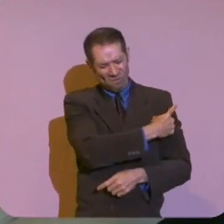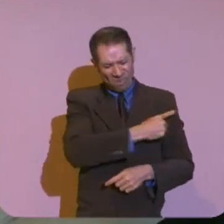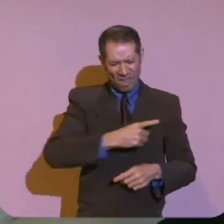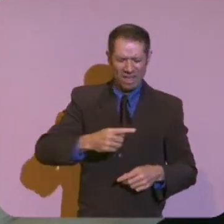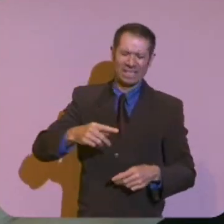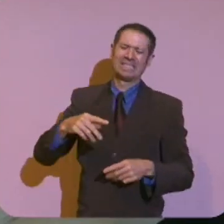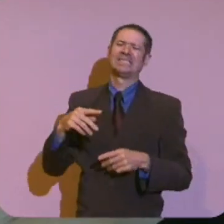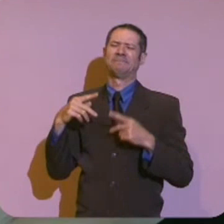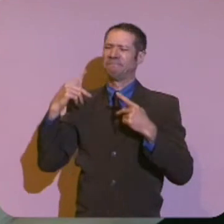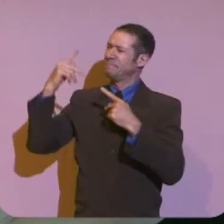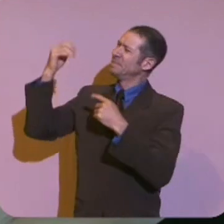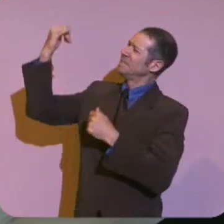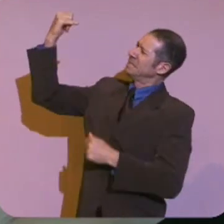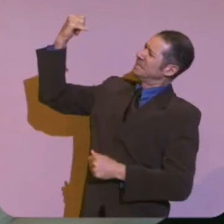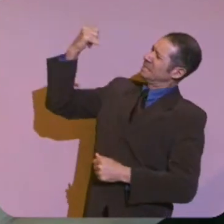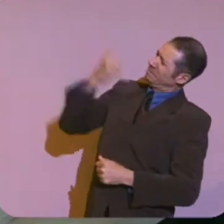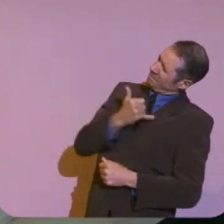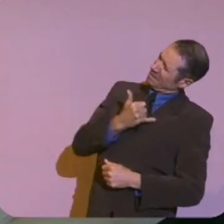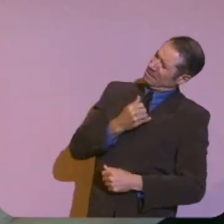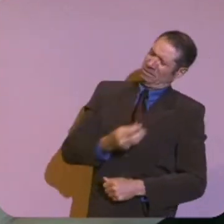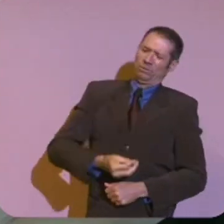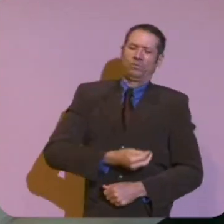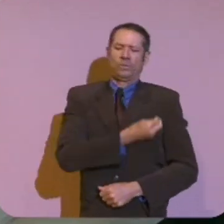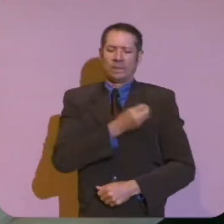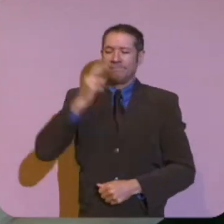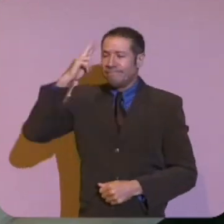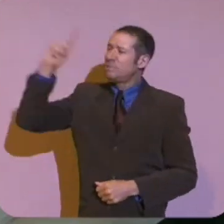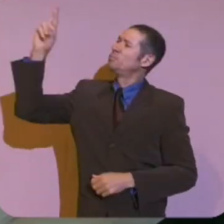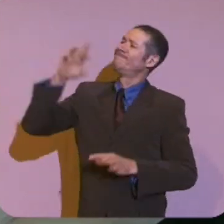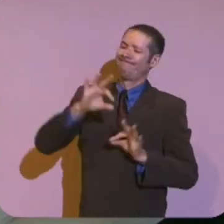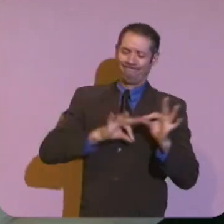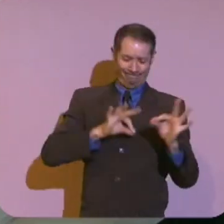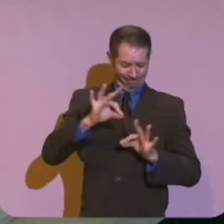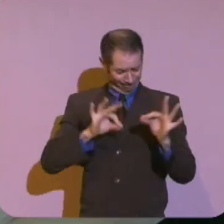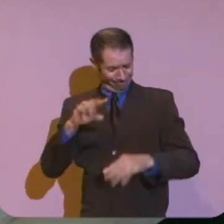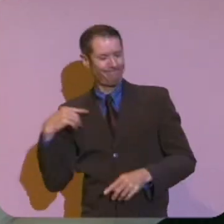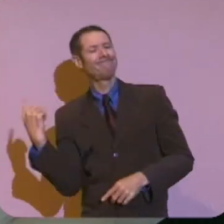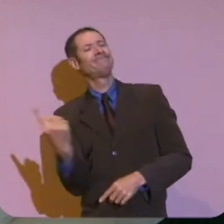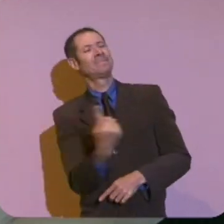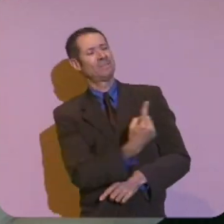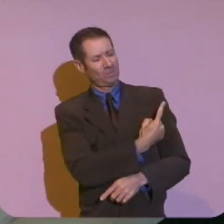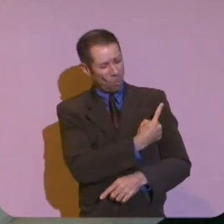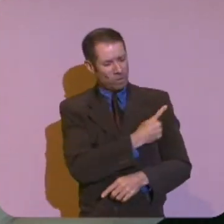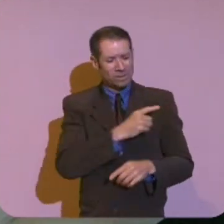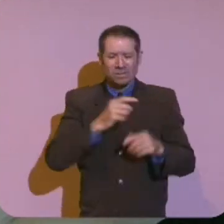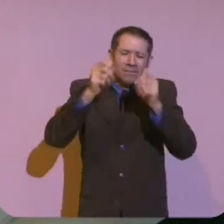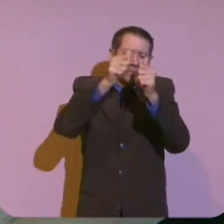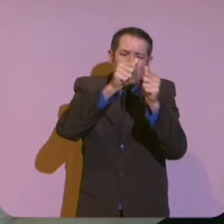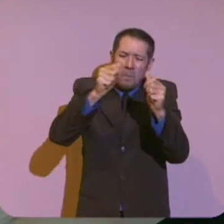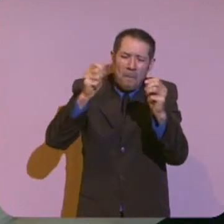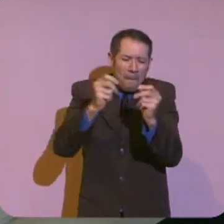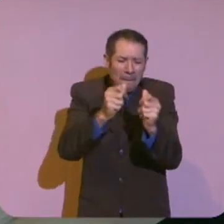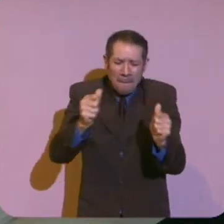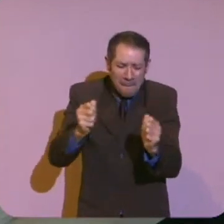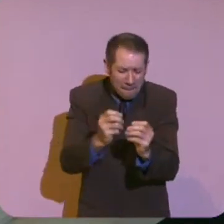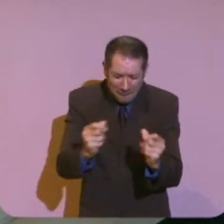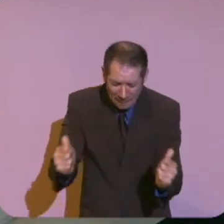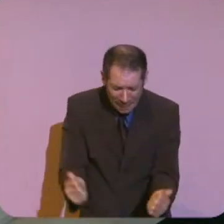ministra em nossas vidas aquilo que o Senhor planejou para nós. Nós somos só barro nas tuas mãos,